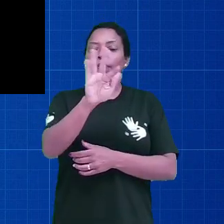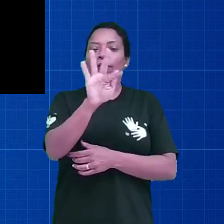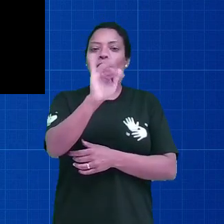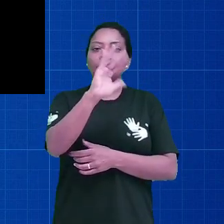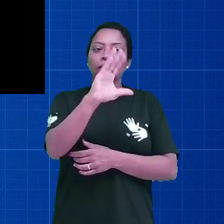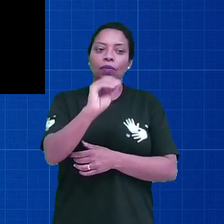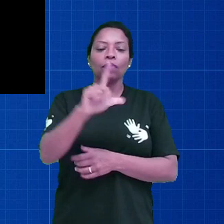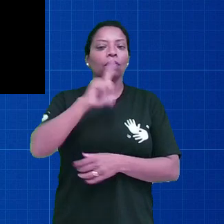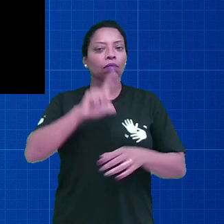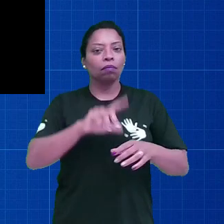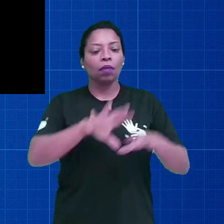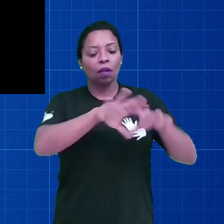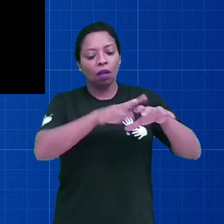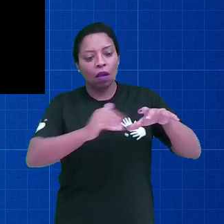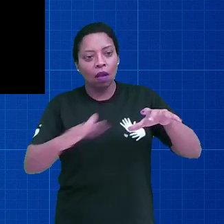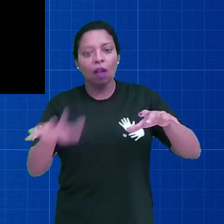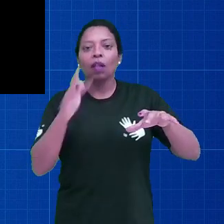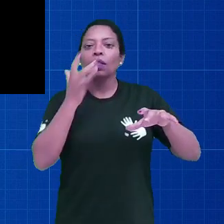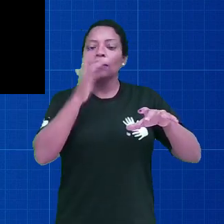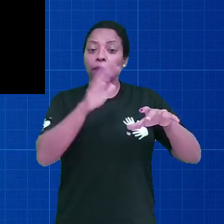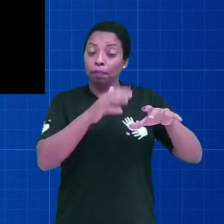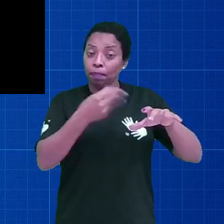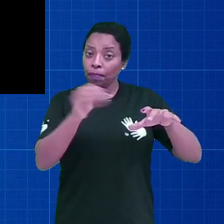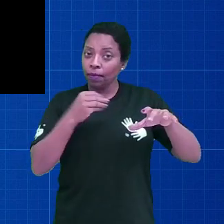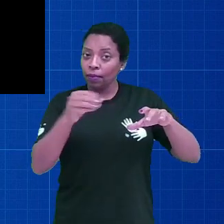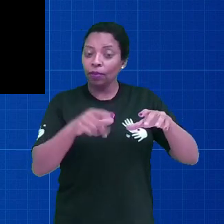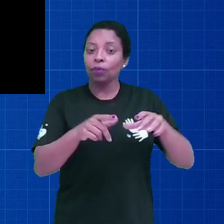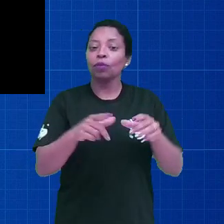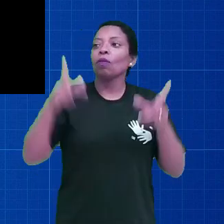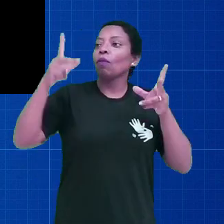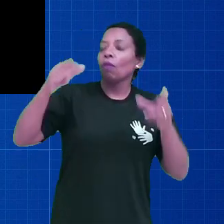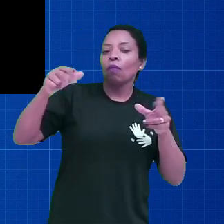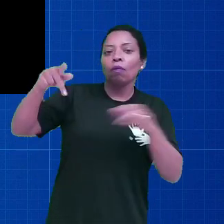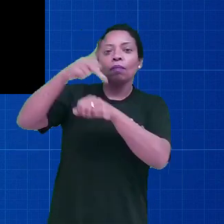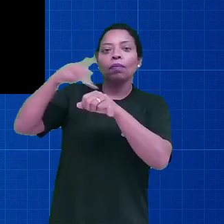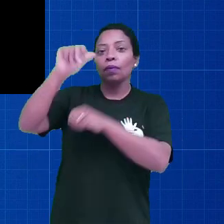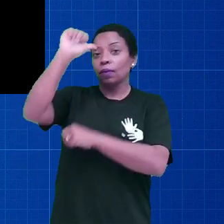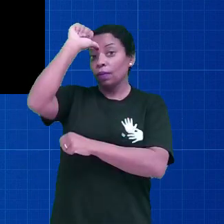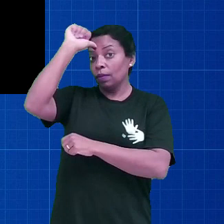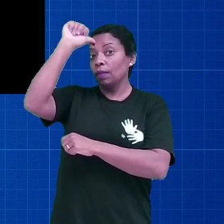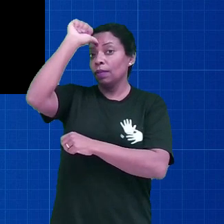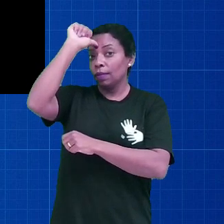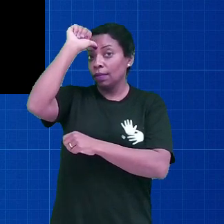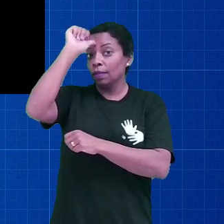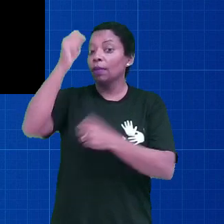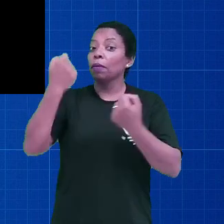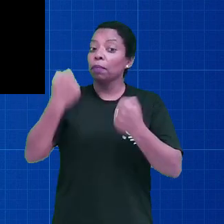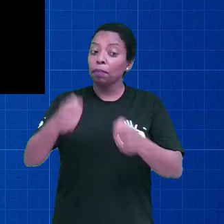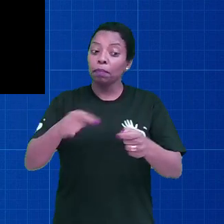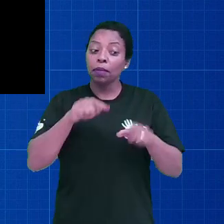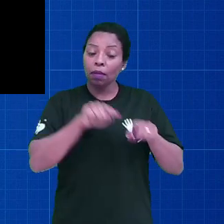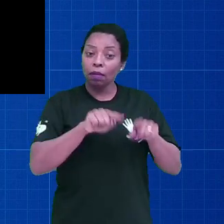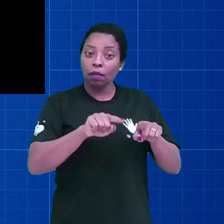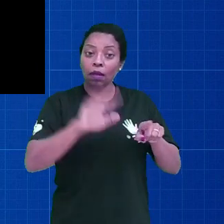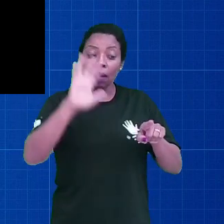de plástico do tamanho da Índia, e que nós precisamos resolver. Isso é uma questão estratégica,